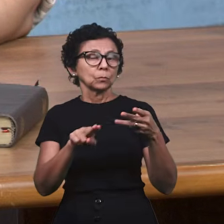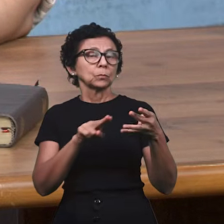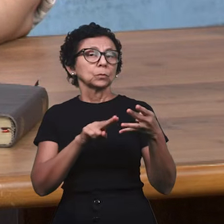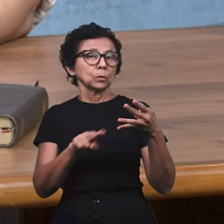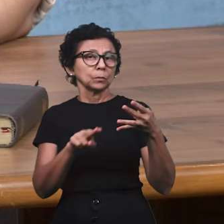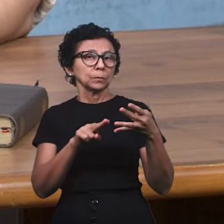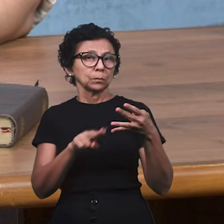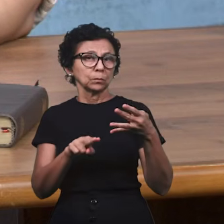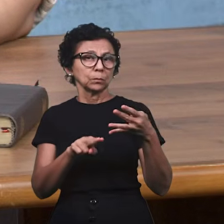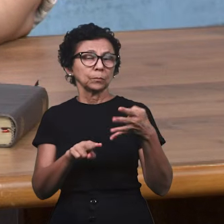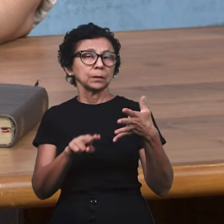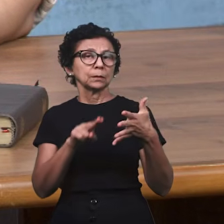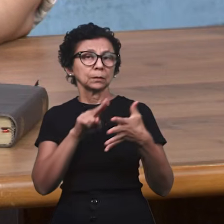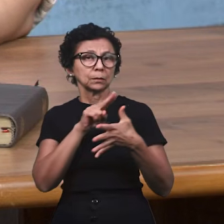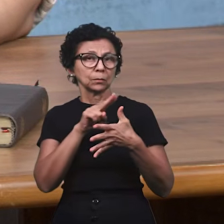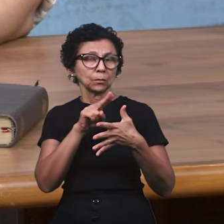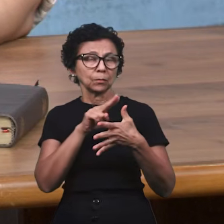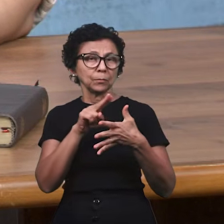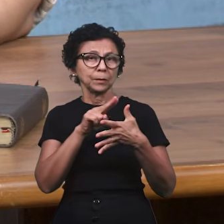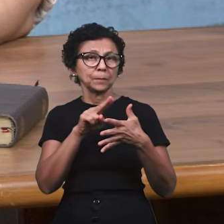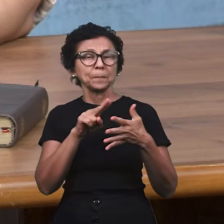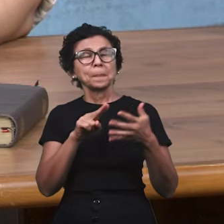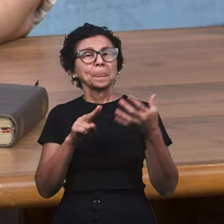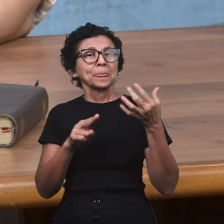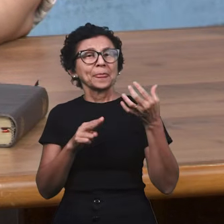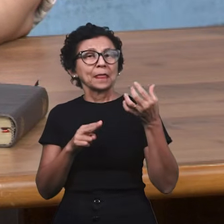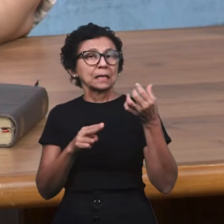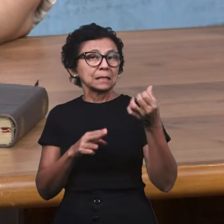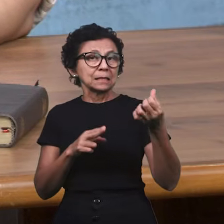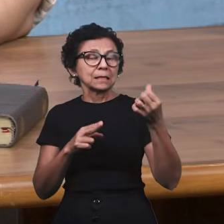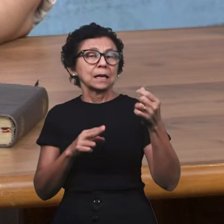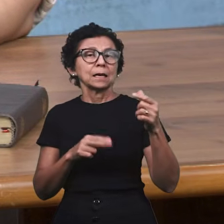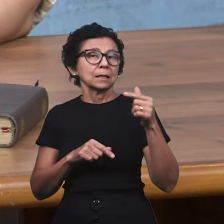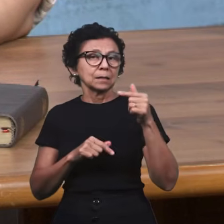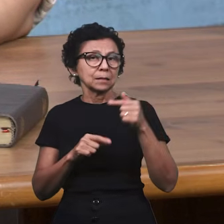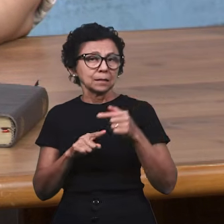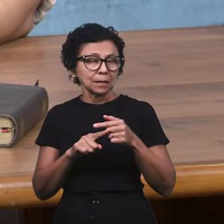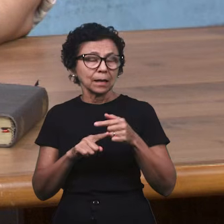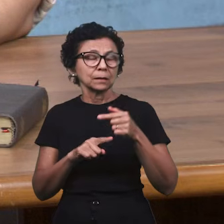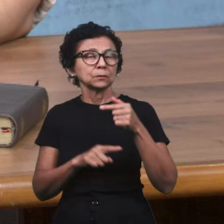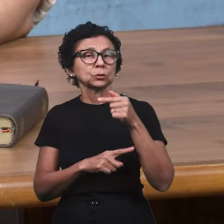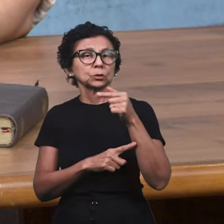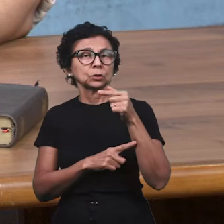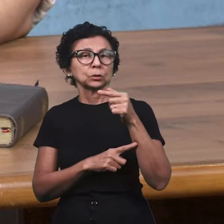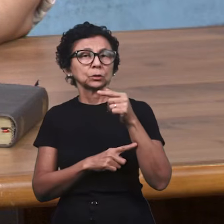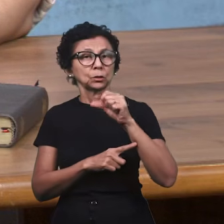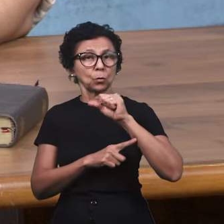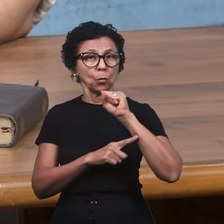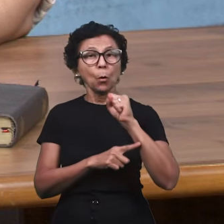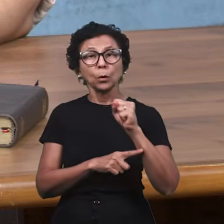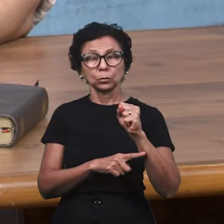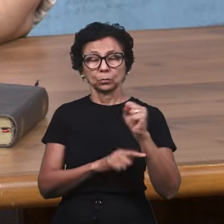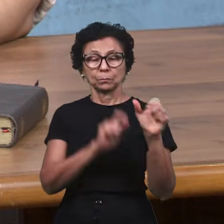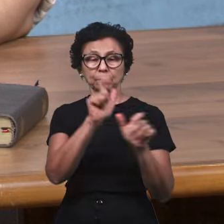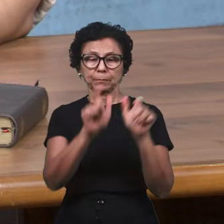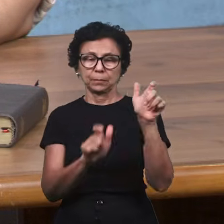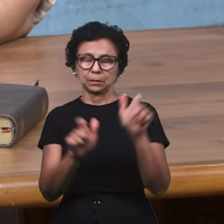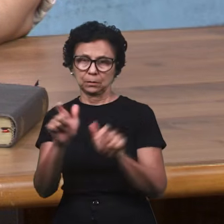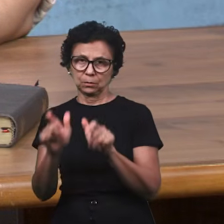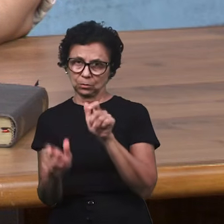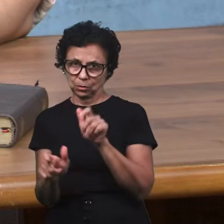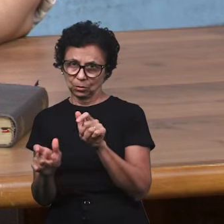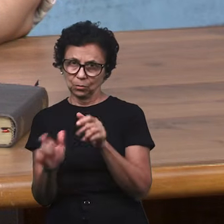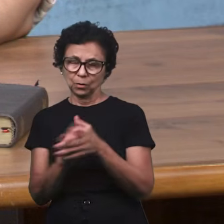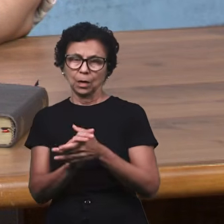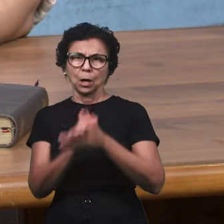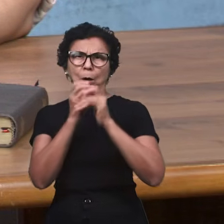e Amazai, e Zacarias, e Benaia, Eliezer, os sacerdotes, tocavam